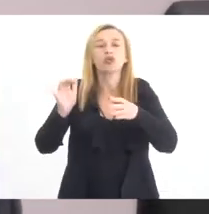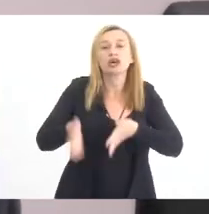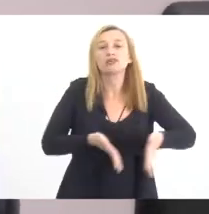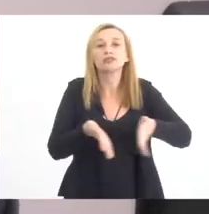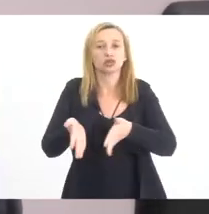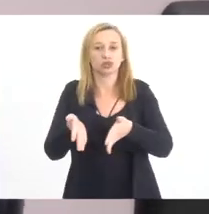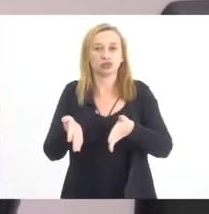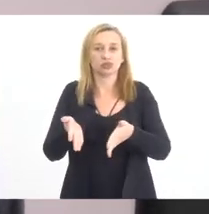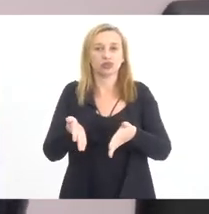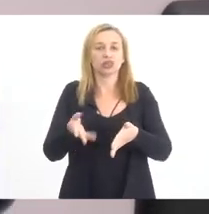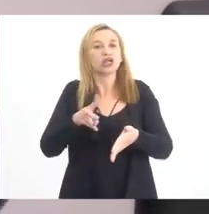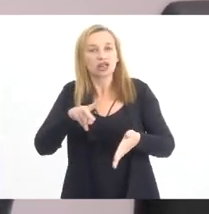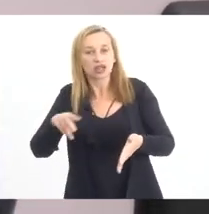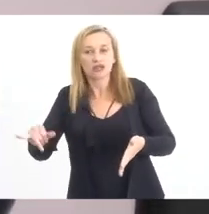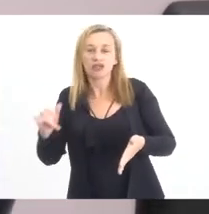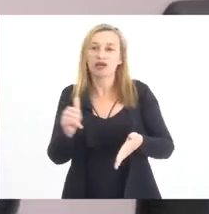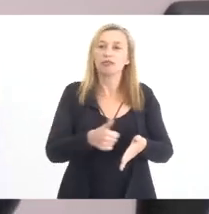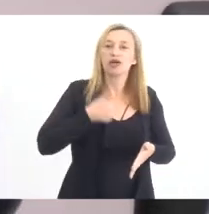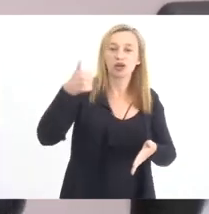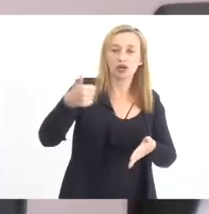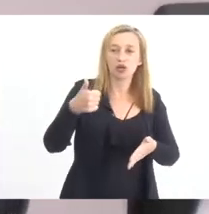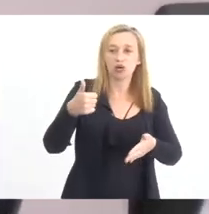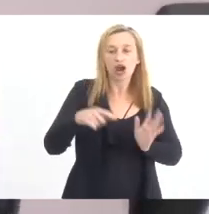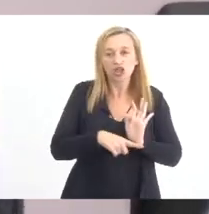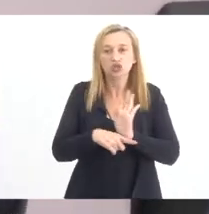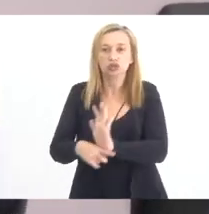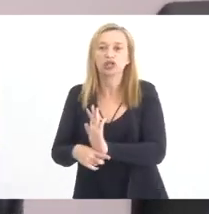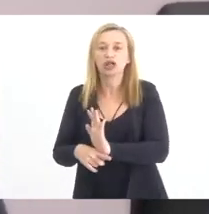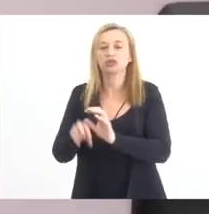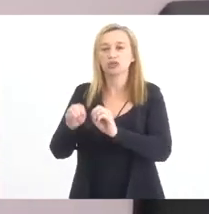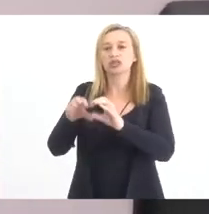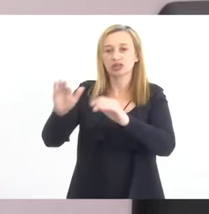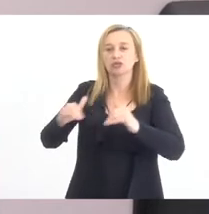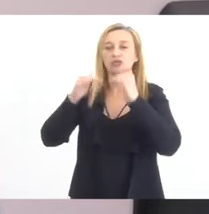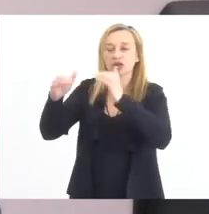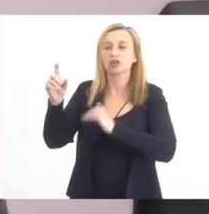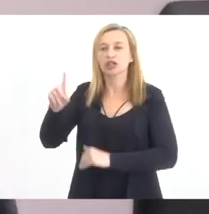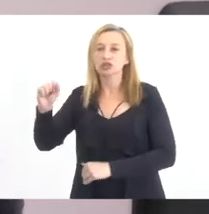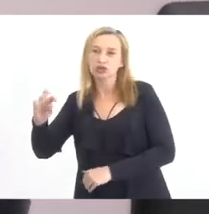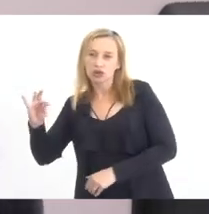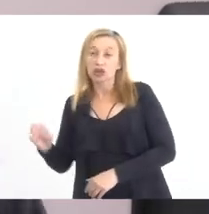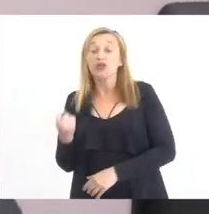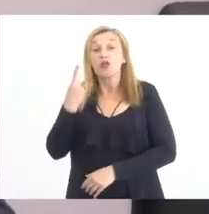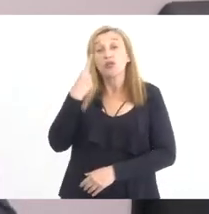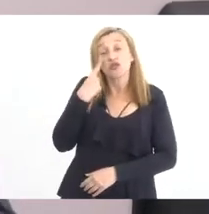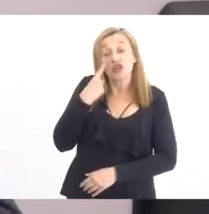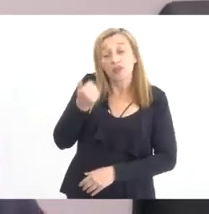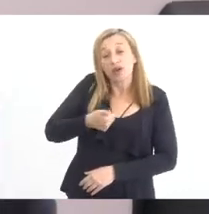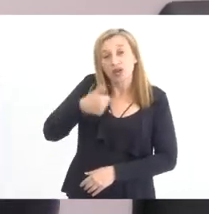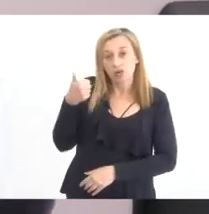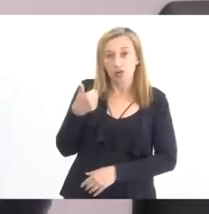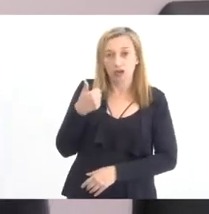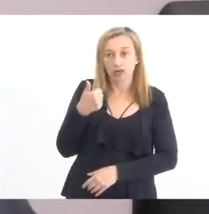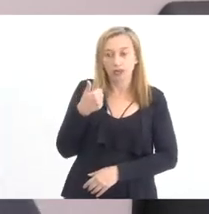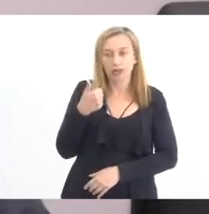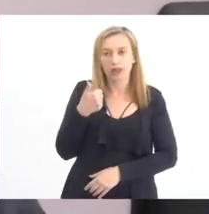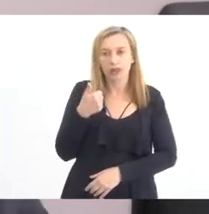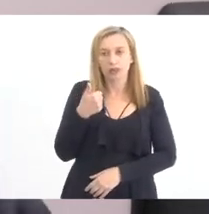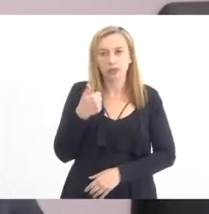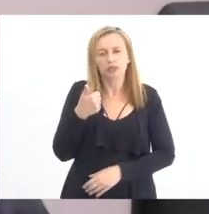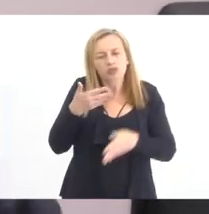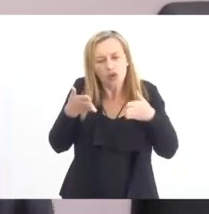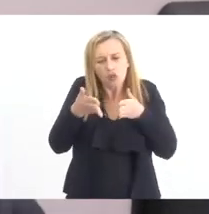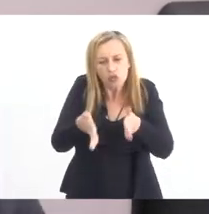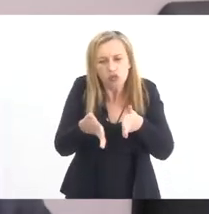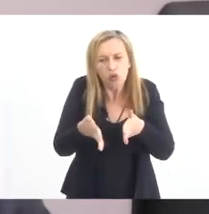caminho que vai nos levar melhor para o fortalecimento do ensino superior na Zona Oeste. Então, vamos tentar pegar esse